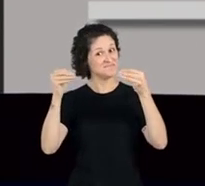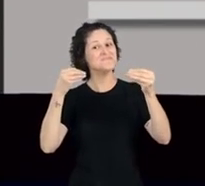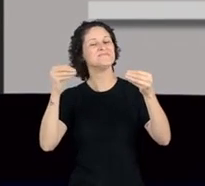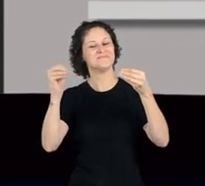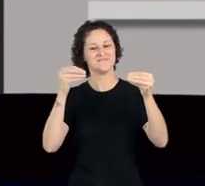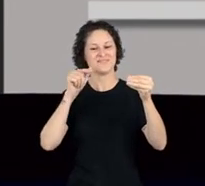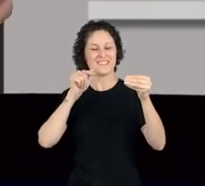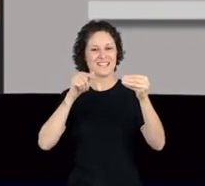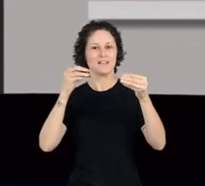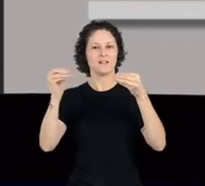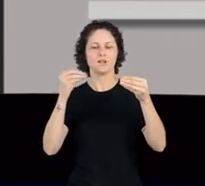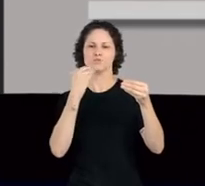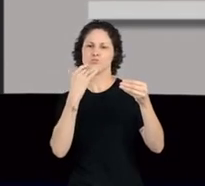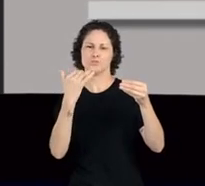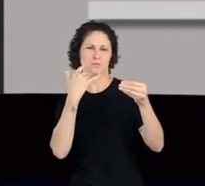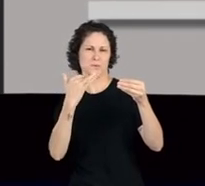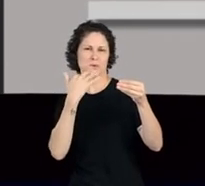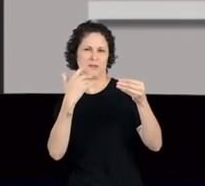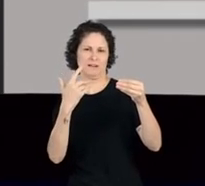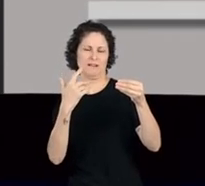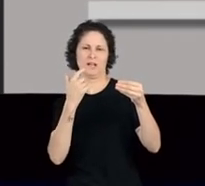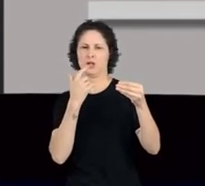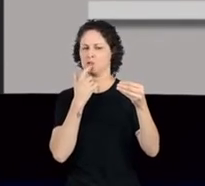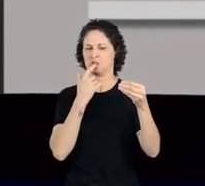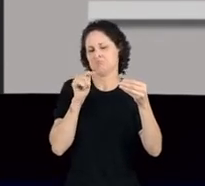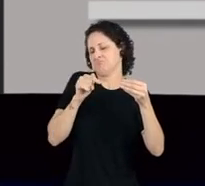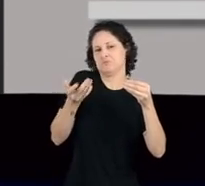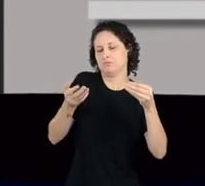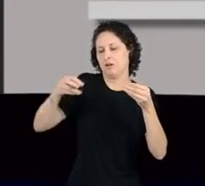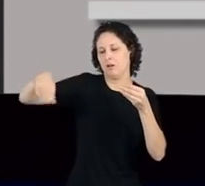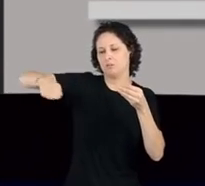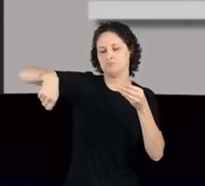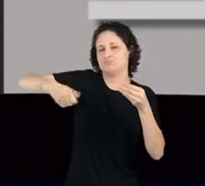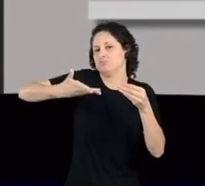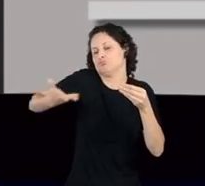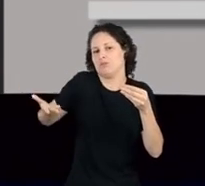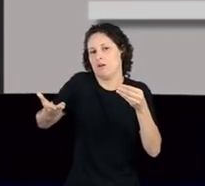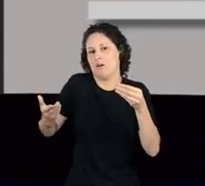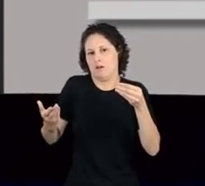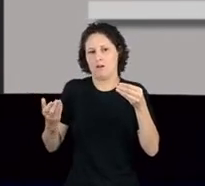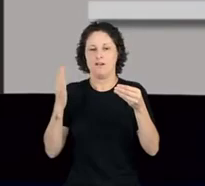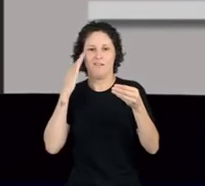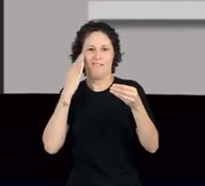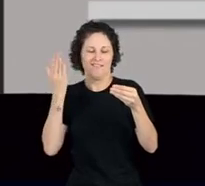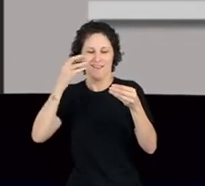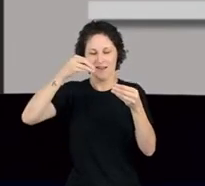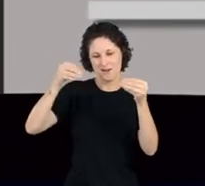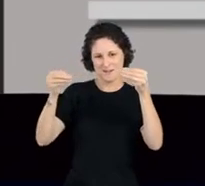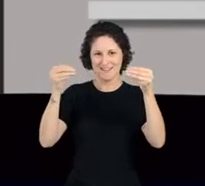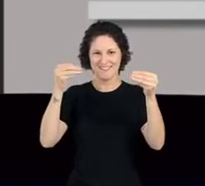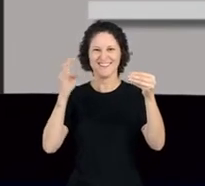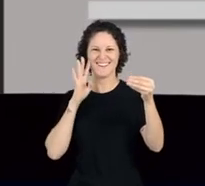situação. Não se esqueça que você pode utilizar corante alimentício para dar cor ao seu bioplástico, caso